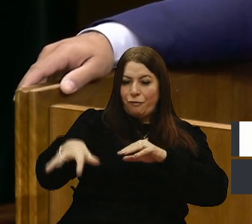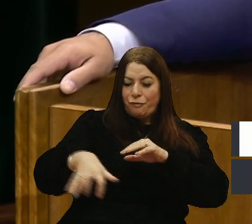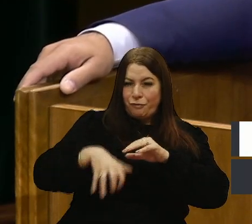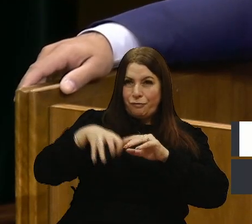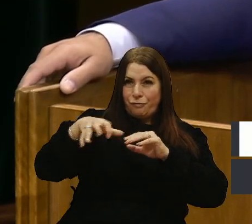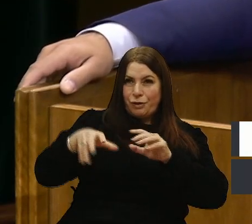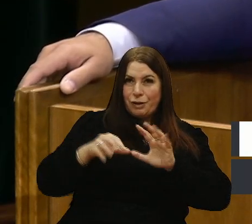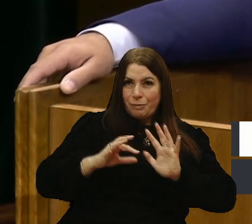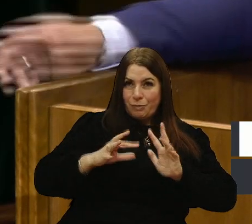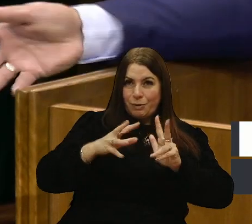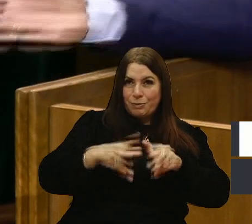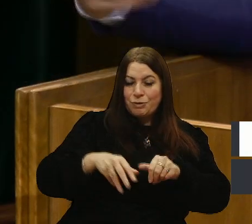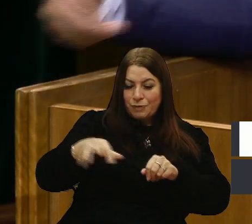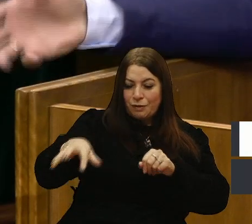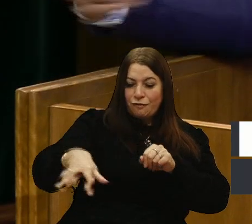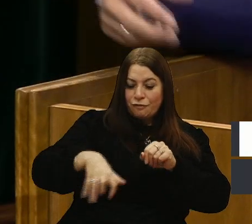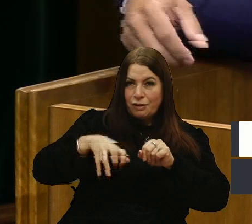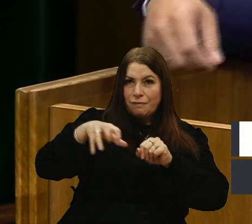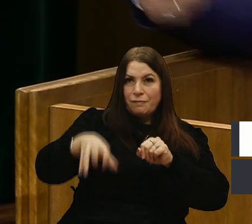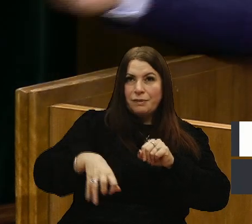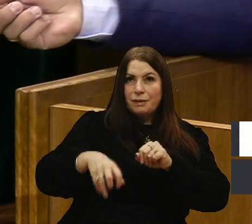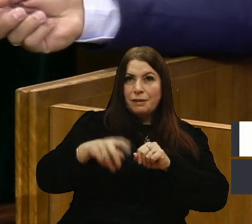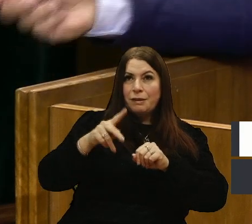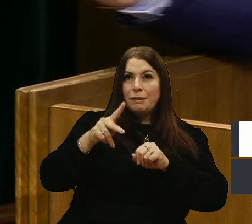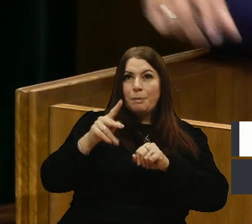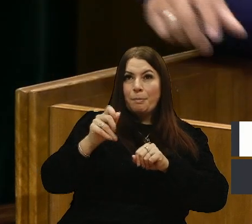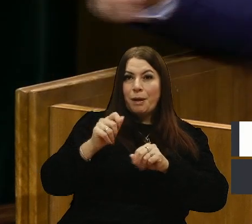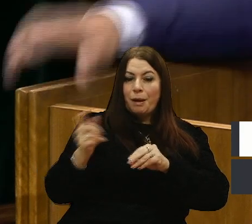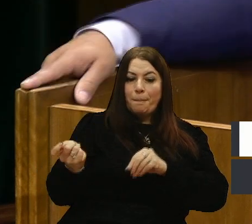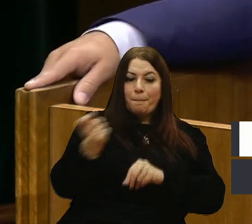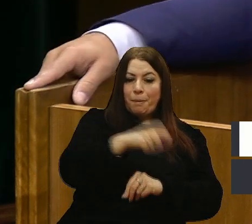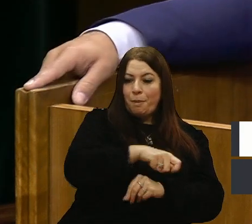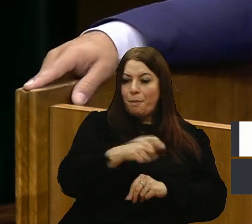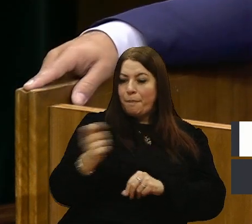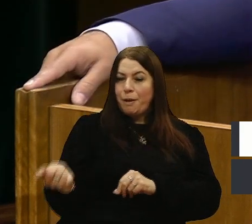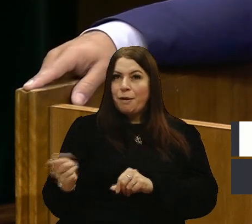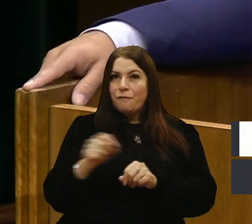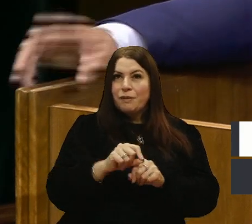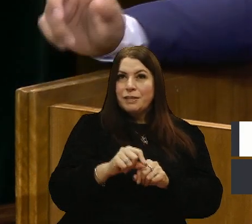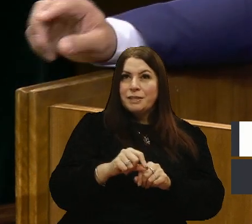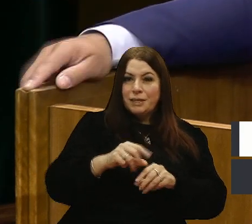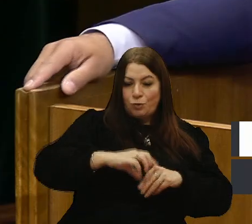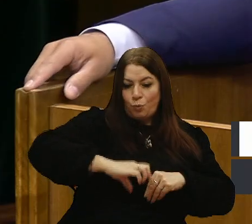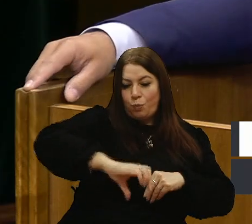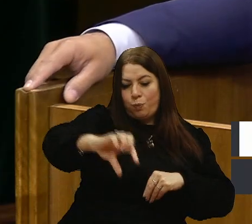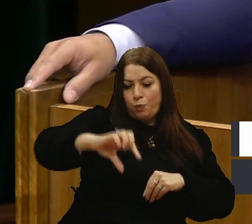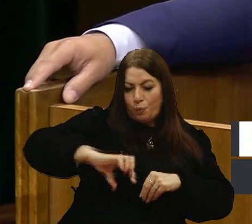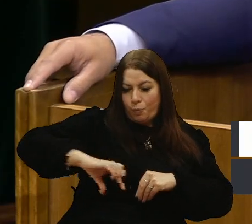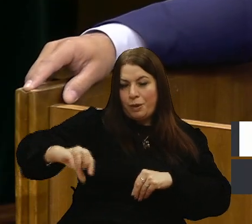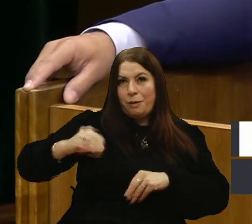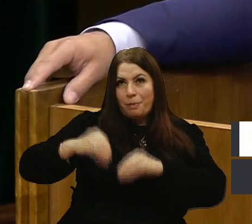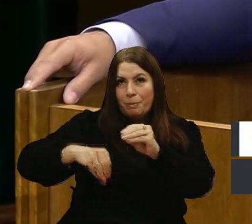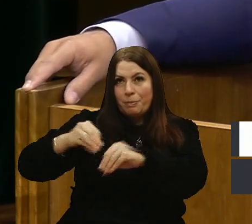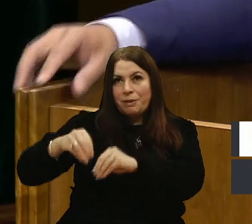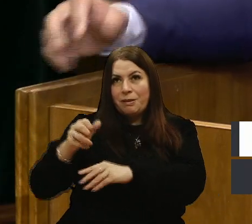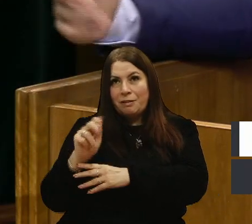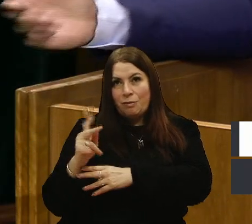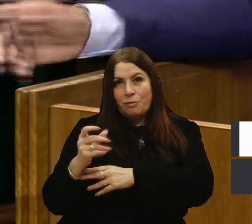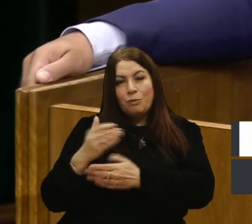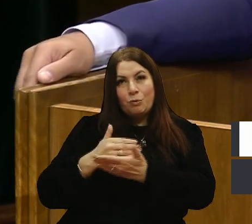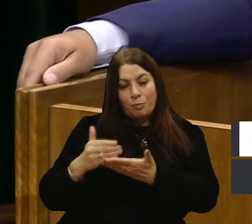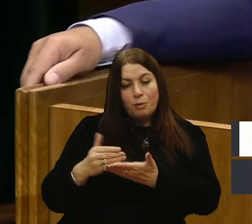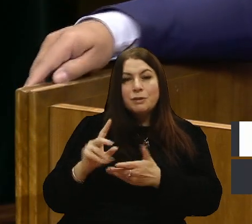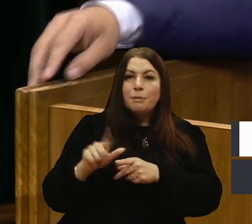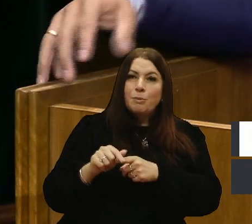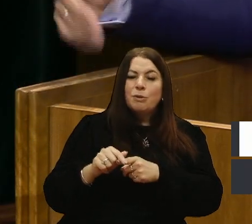lá, e depois ele vinha com uma pasada para um lado, uma pasada para o outro, fazendo os canteiros. Era assim que nós plantávamos alho no início. Depois